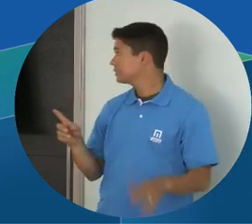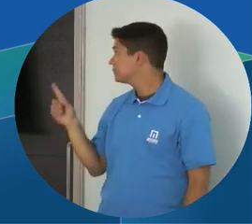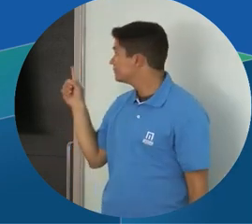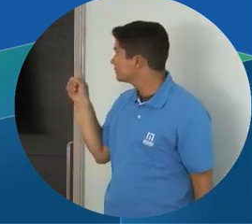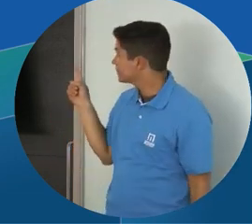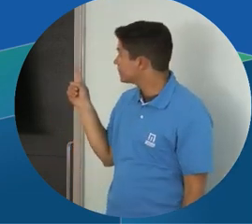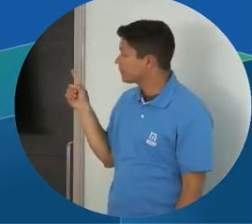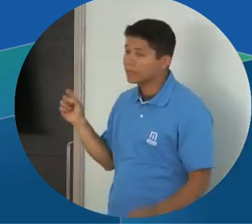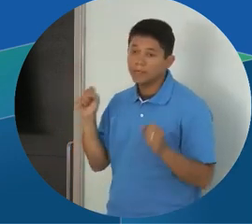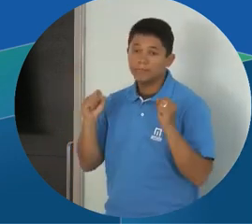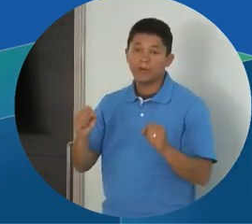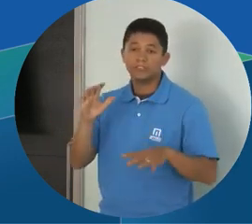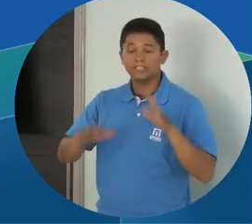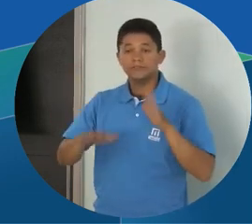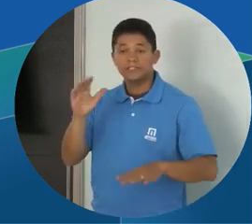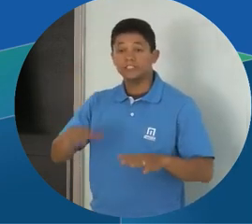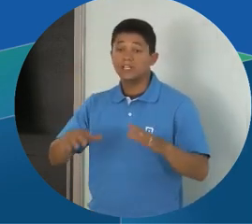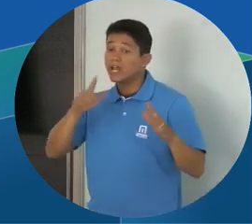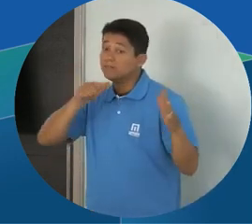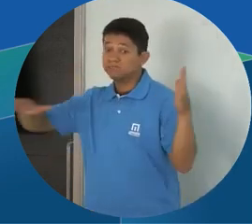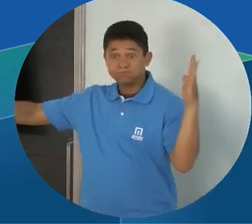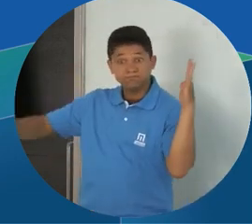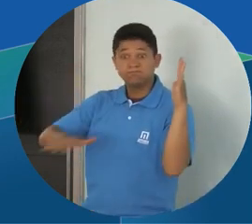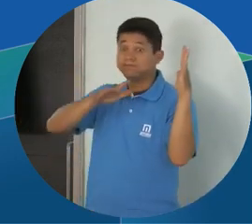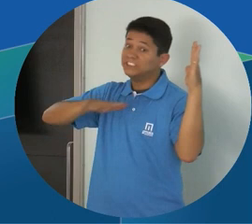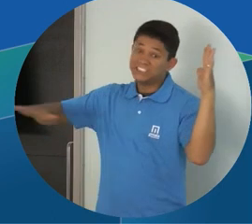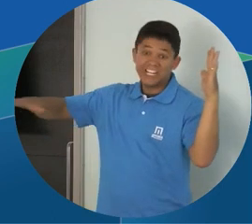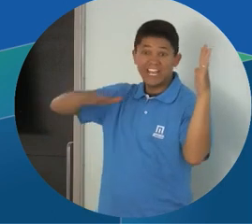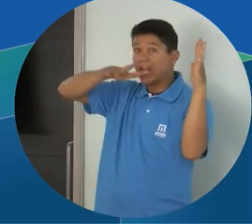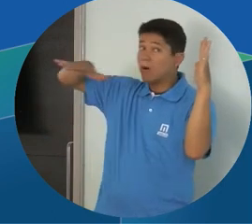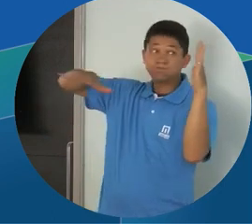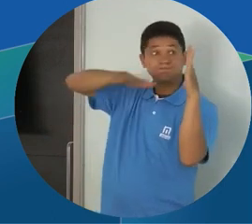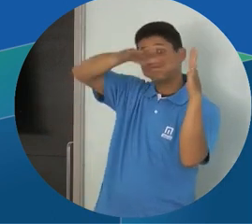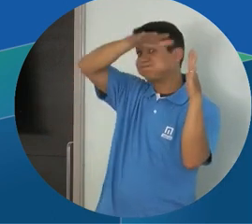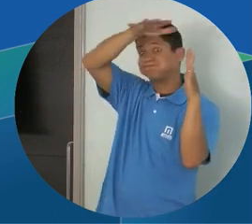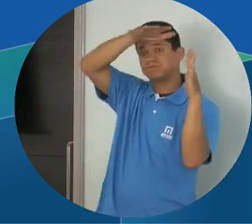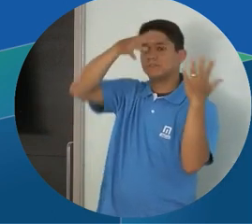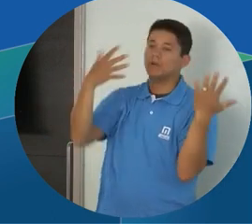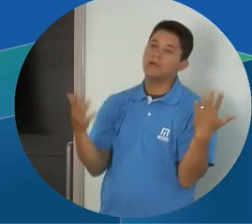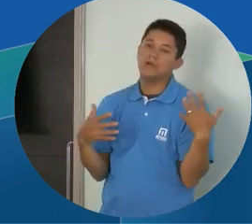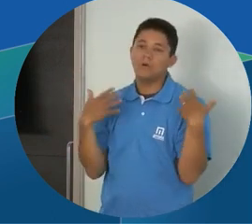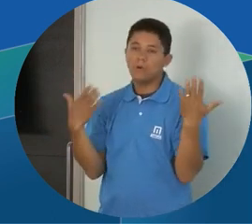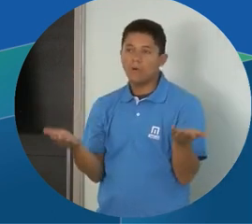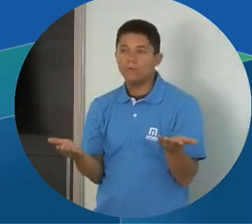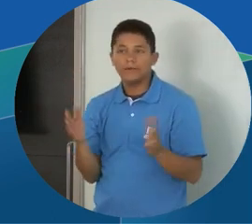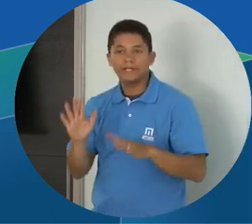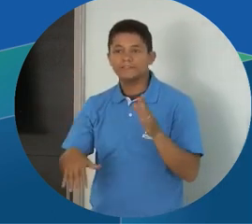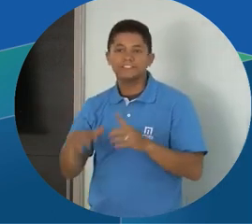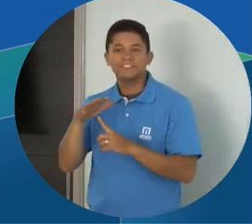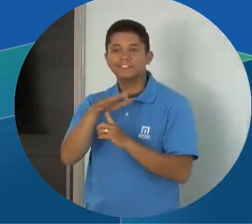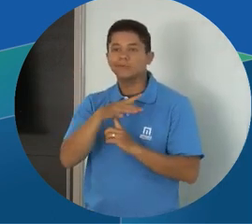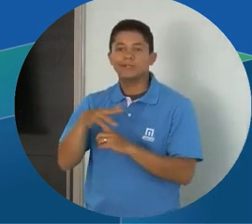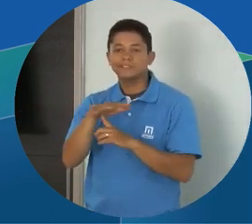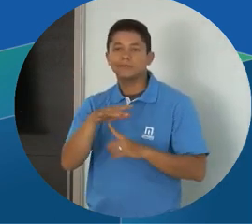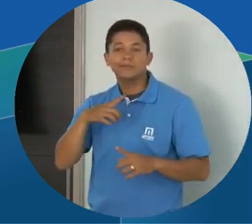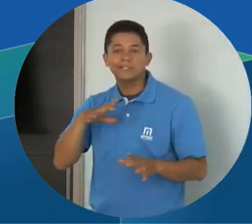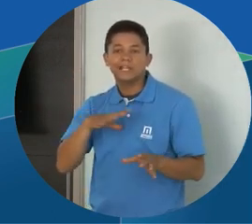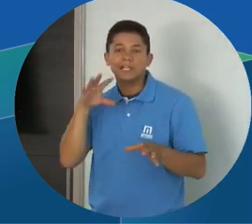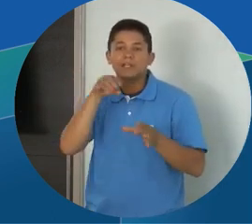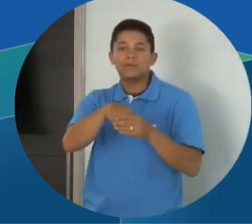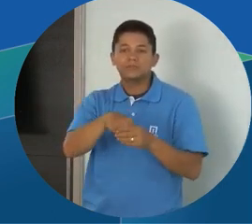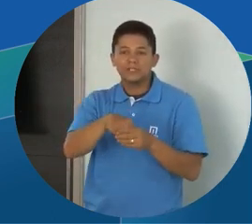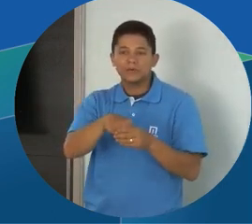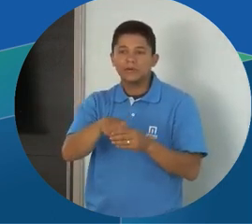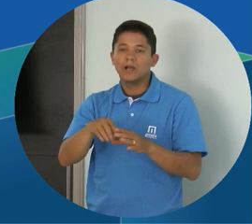uma cheia muito alta. Então, é uma situação na qual a gente está incluindo